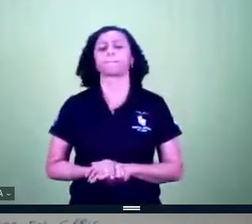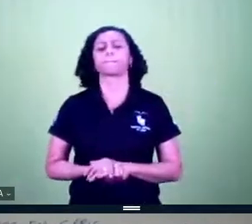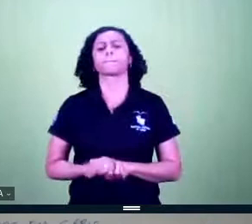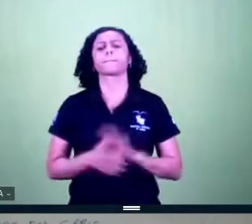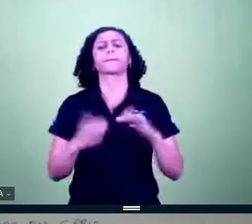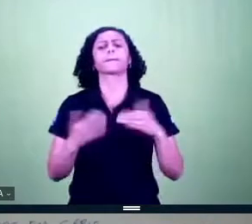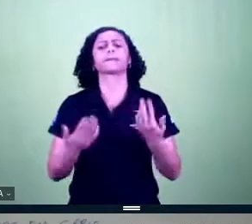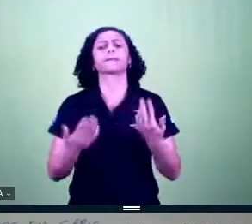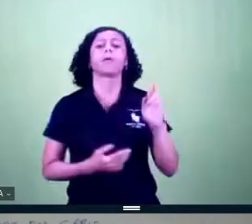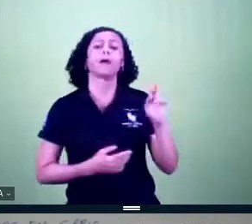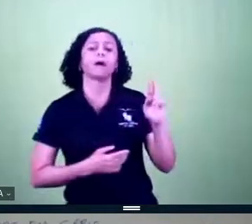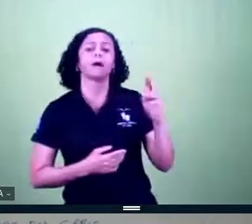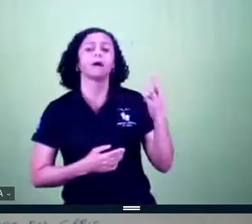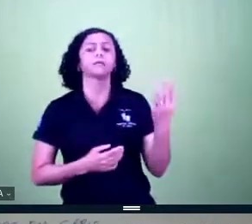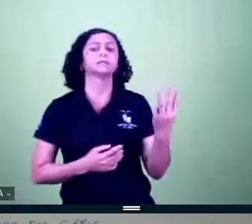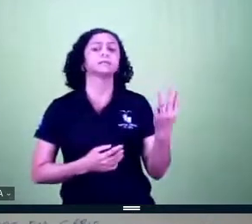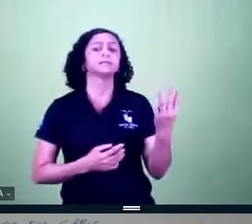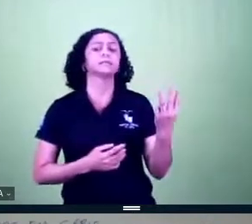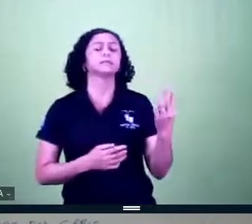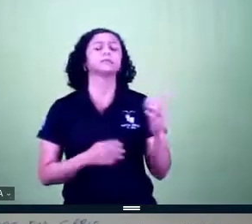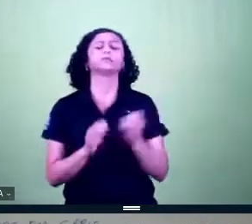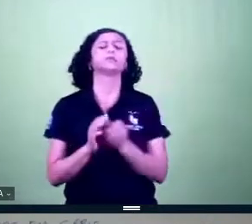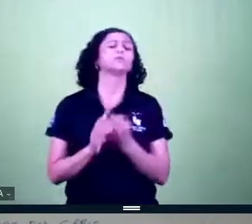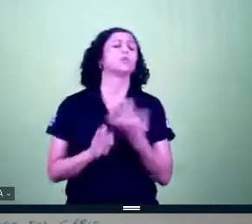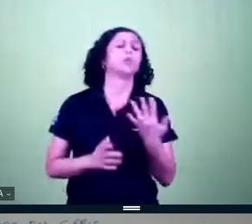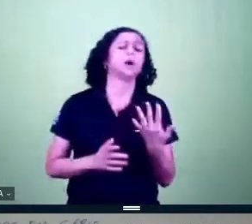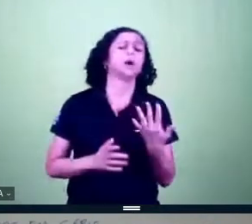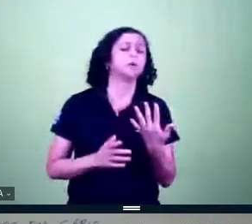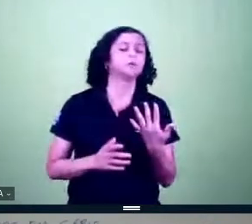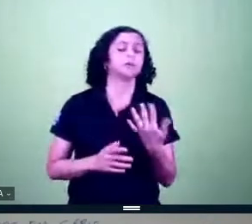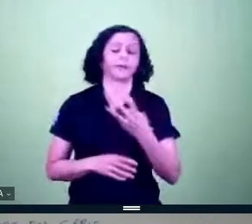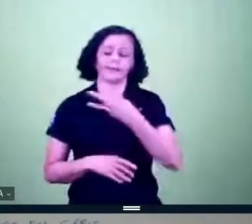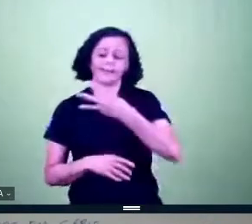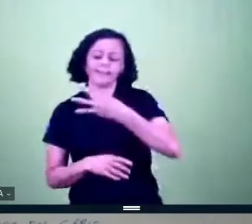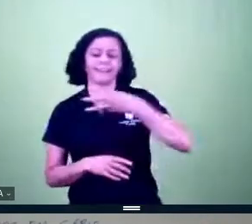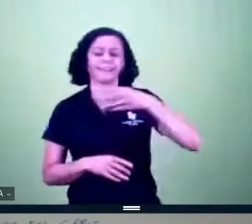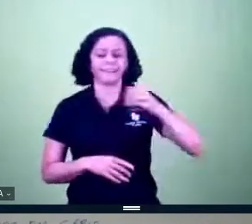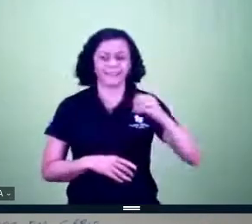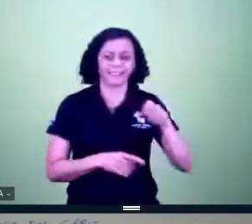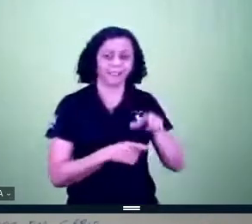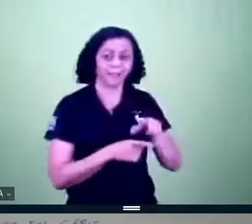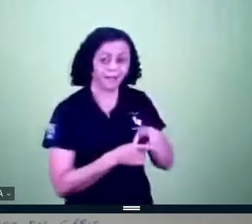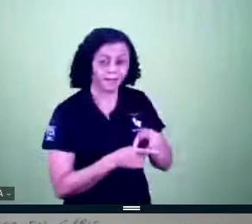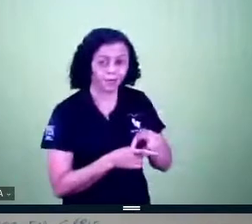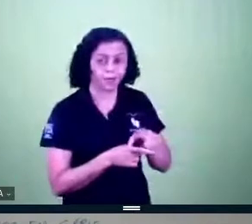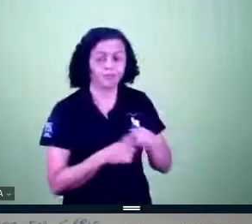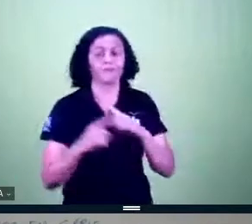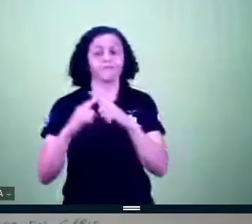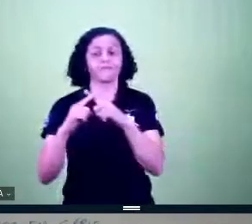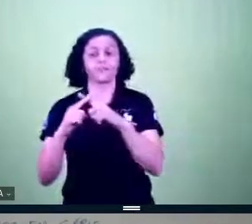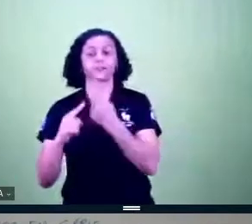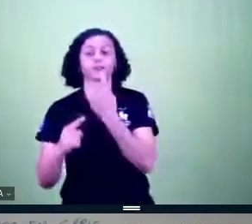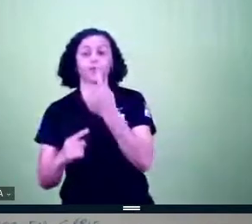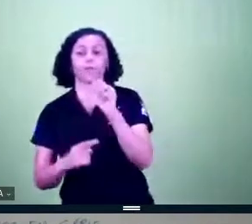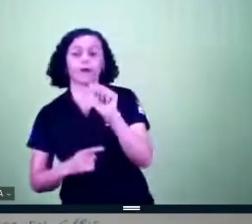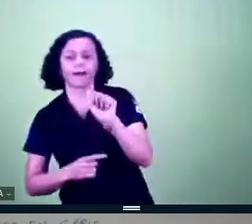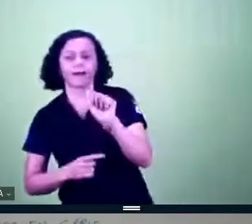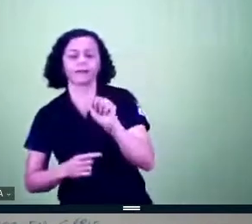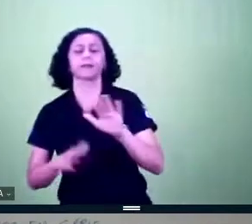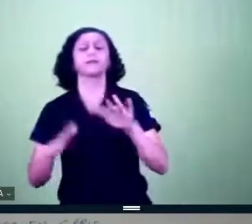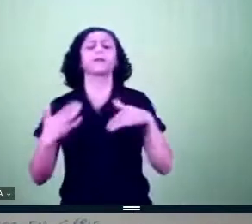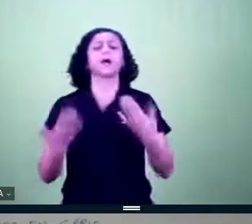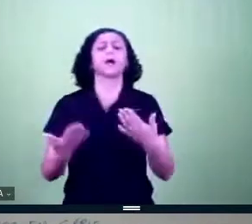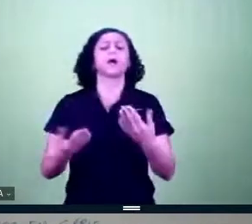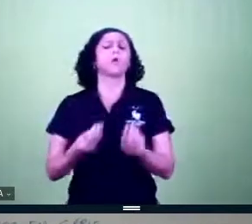vale o R3? 30 ohms. Vezes os mesmos 1 ampere. Quanto que vai dar essa brincadeira aí